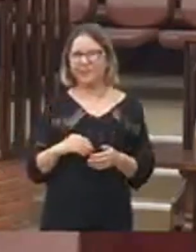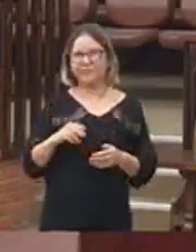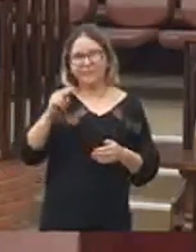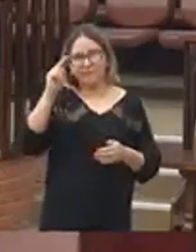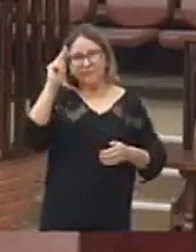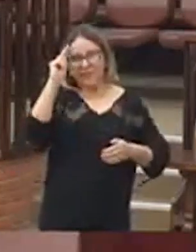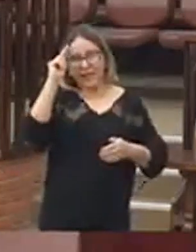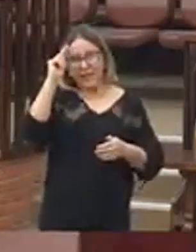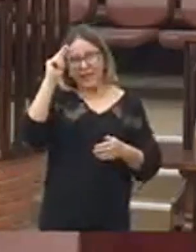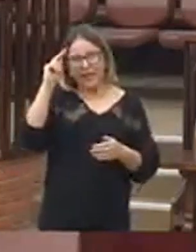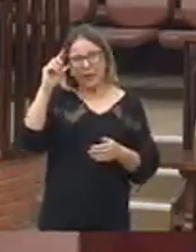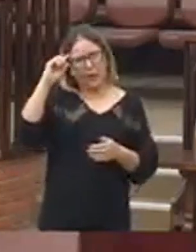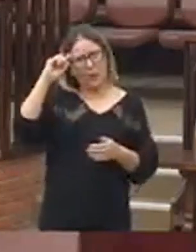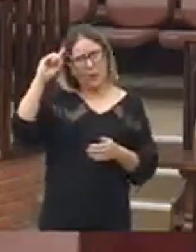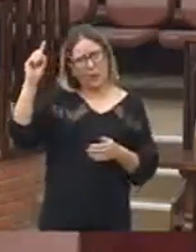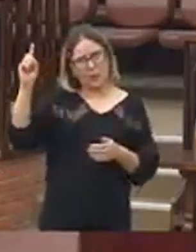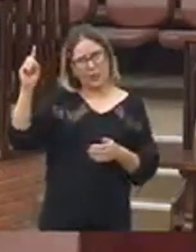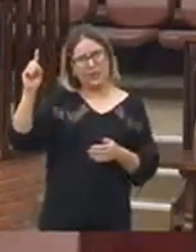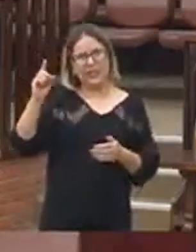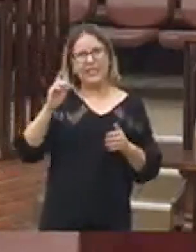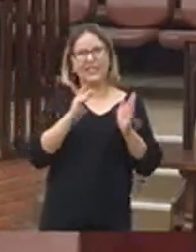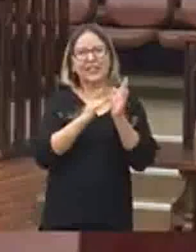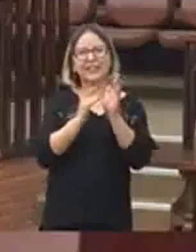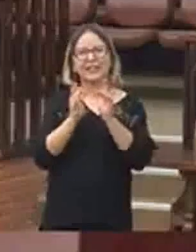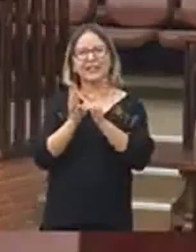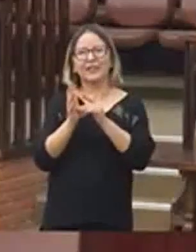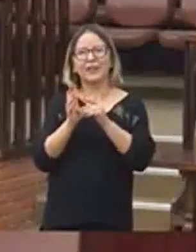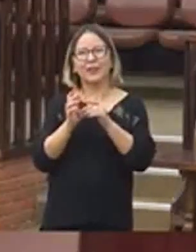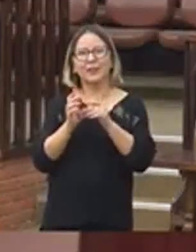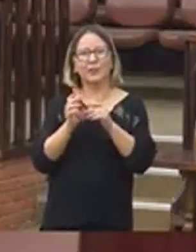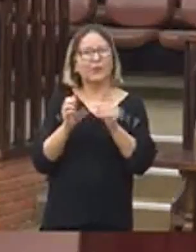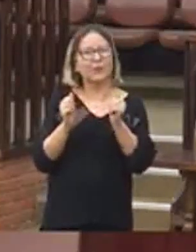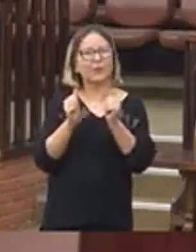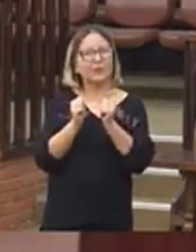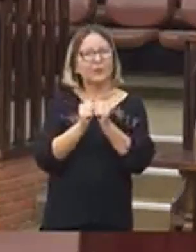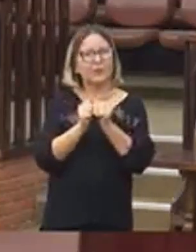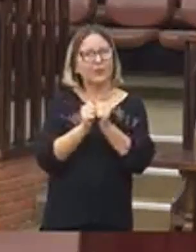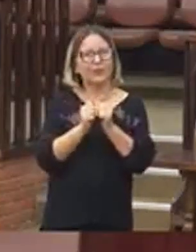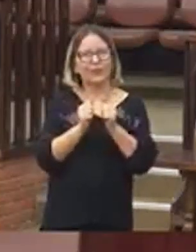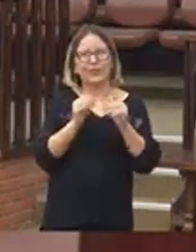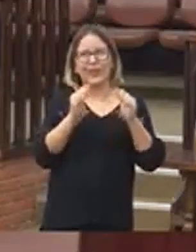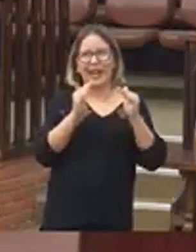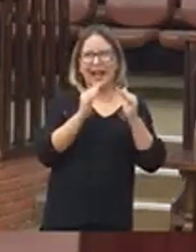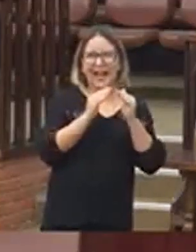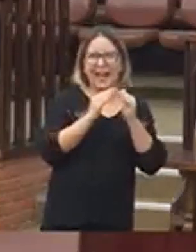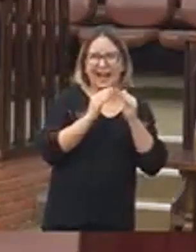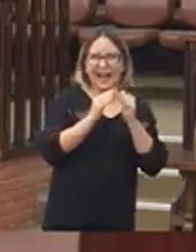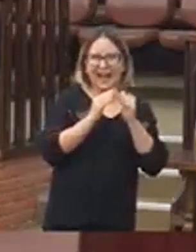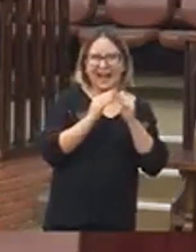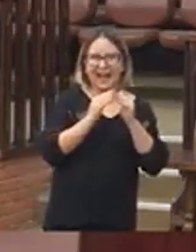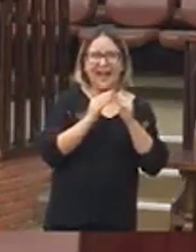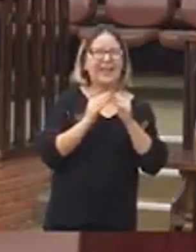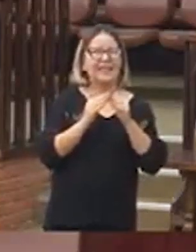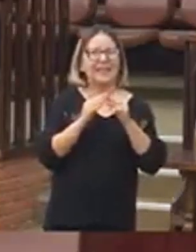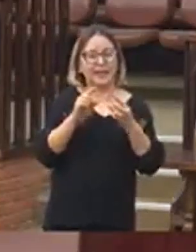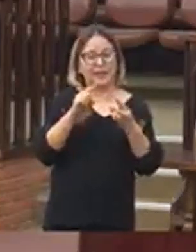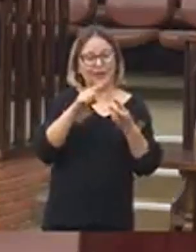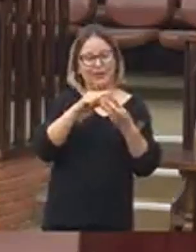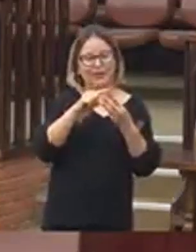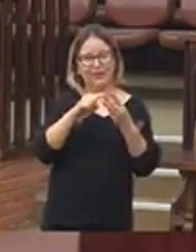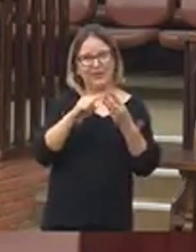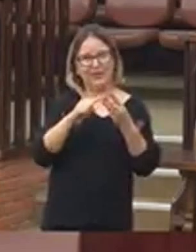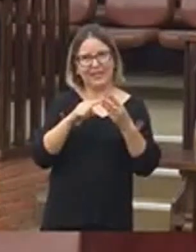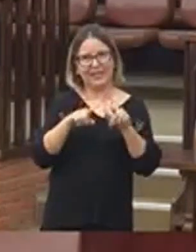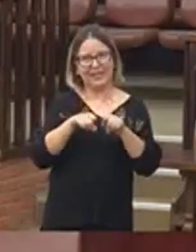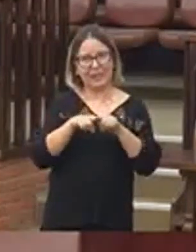uma vez que ele esteve lá, que Marta servia e Maria ficou aos pés do Senhor ouvindo. E